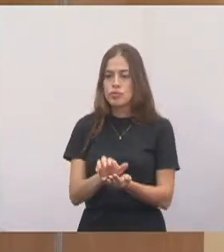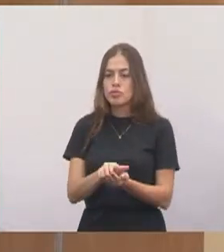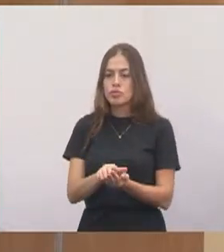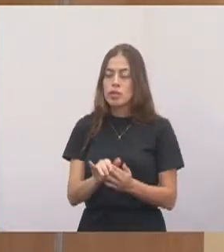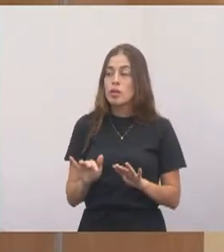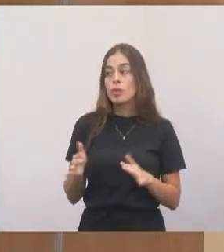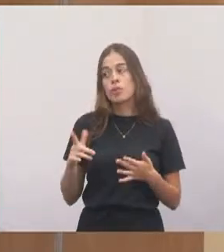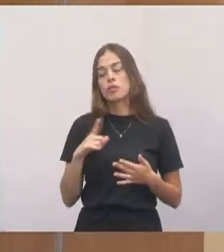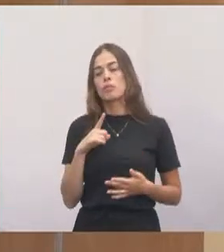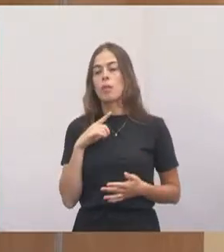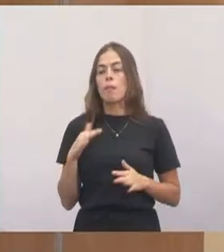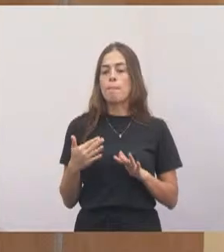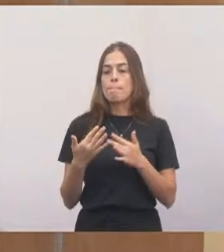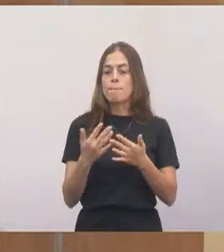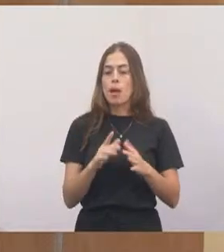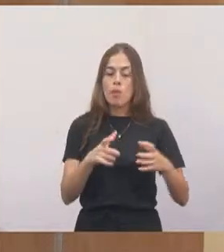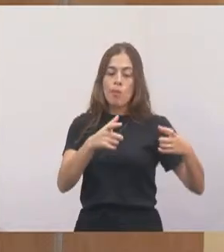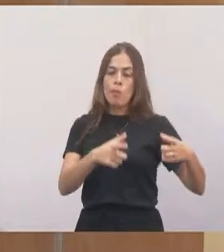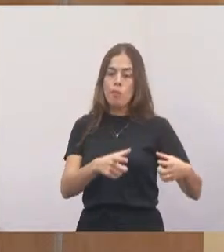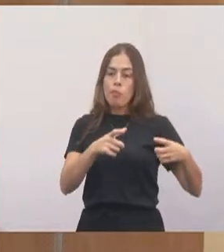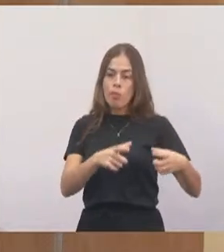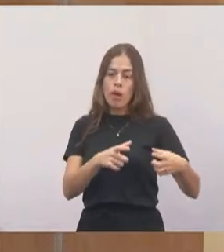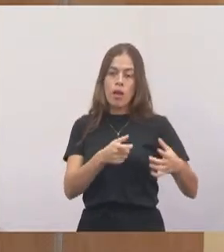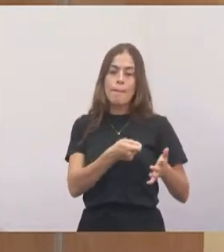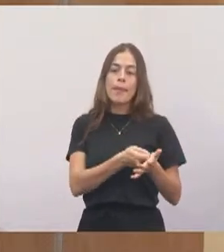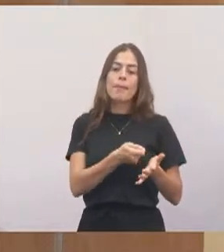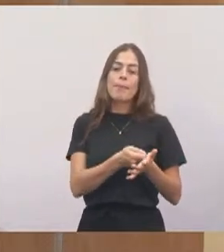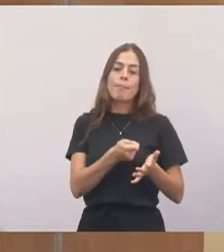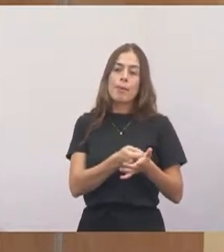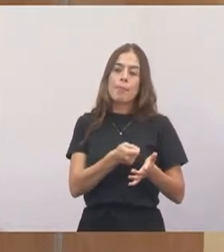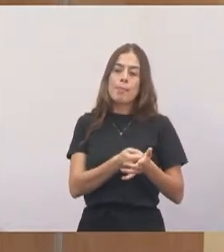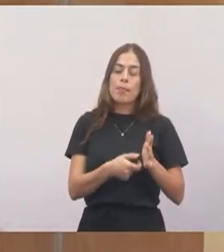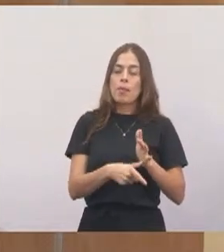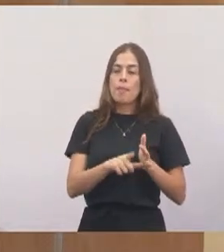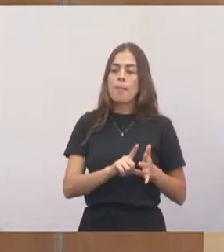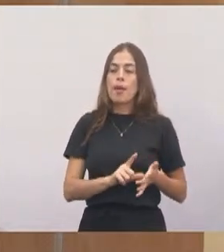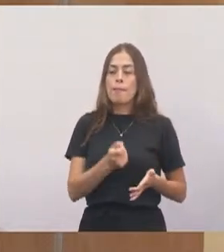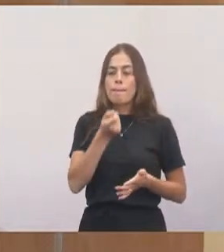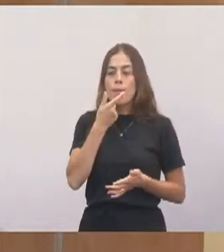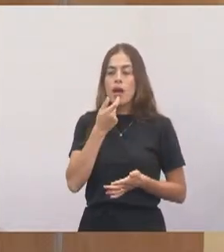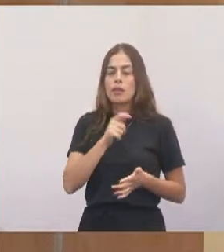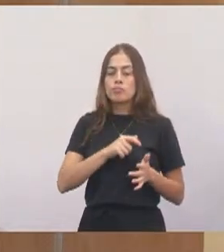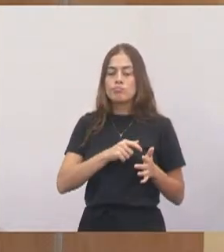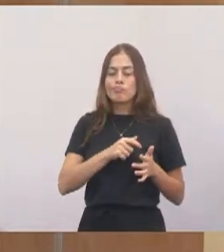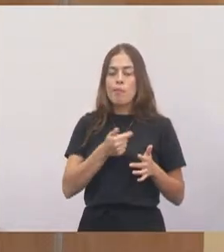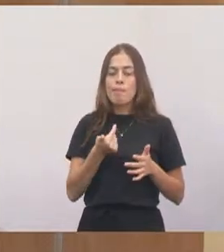há disponibilização de espaço e obrigatoriedade de prévia